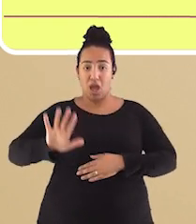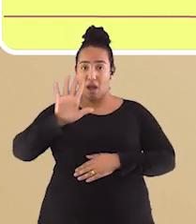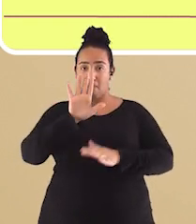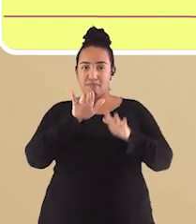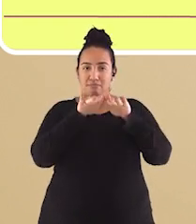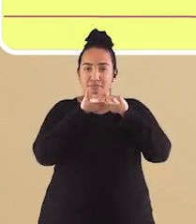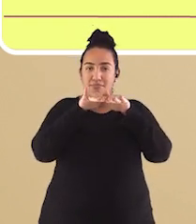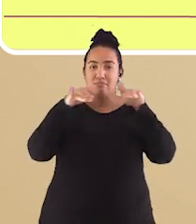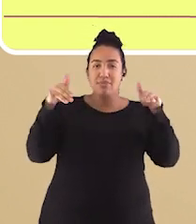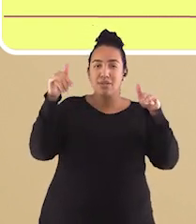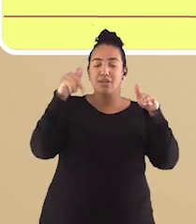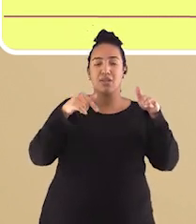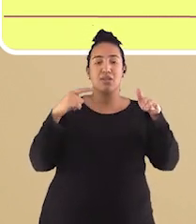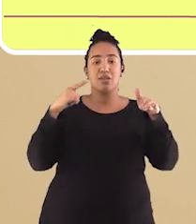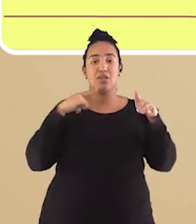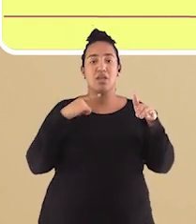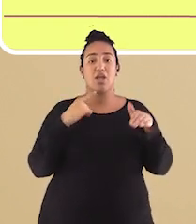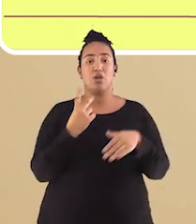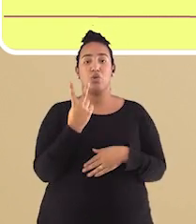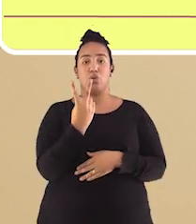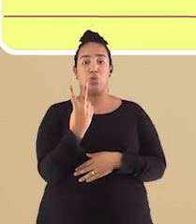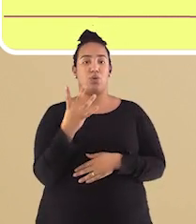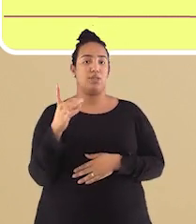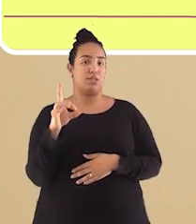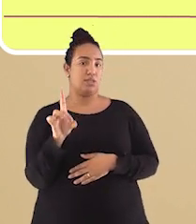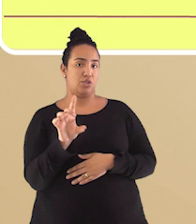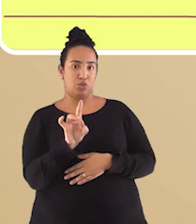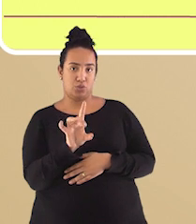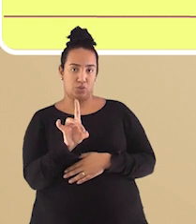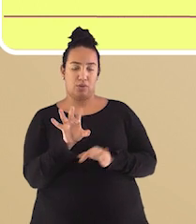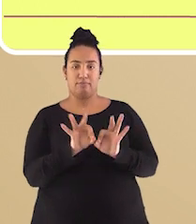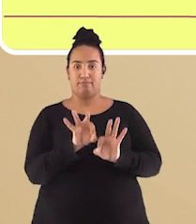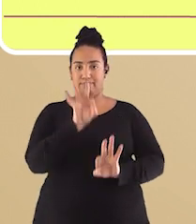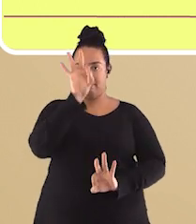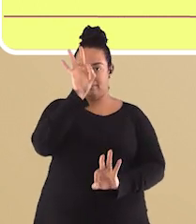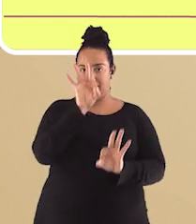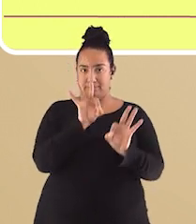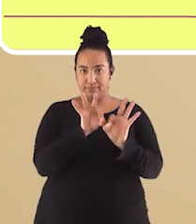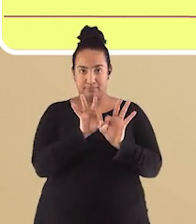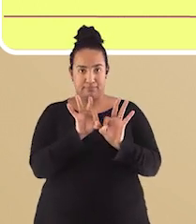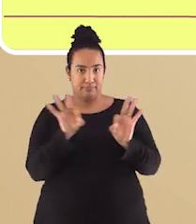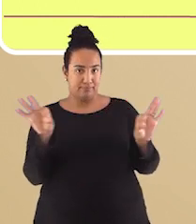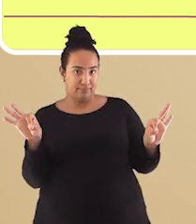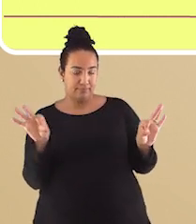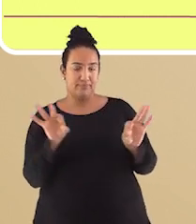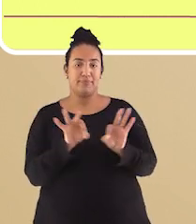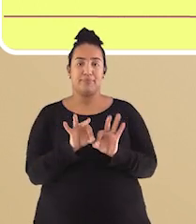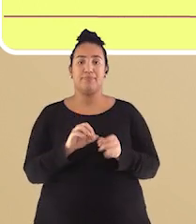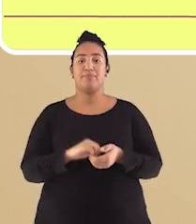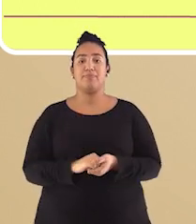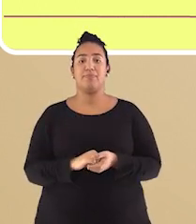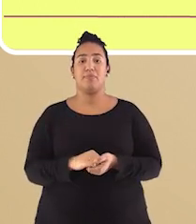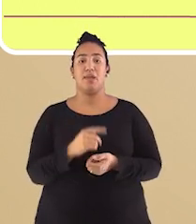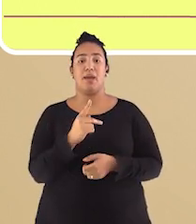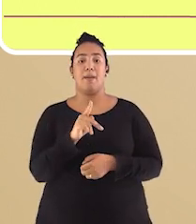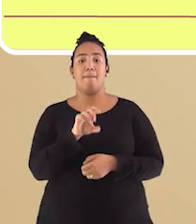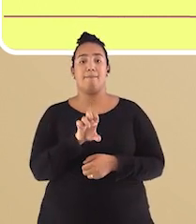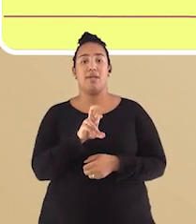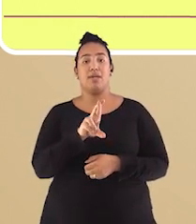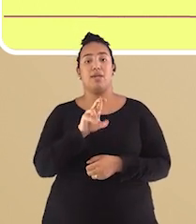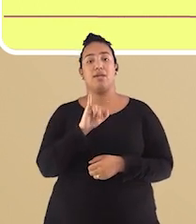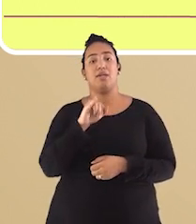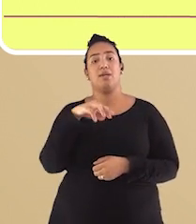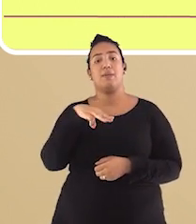aquelas que possuem apenas duas dimensões comprimento e largura o perímetro de uma figura plana